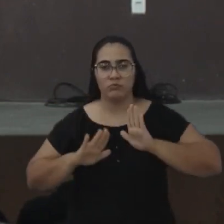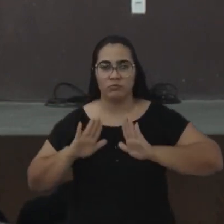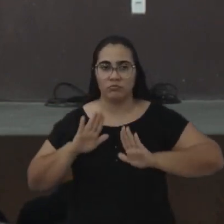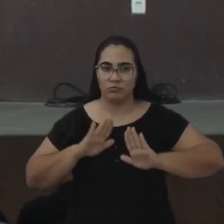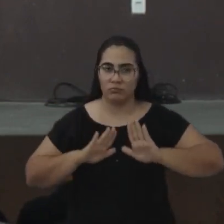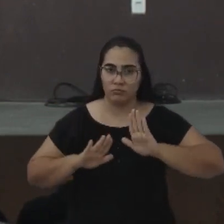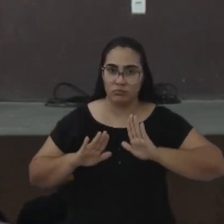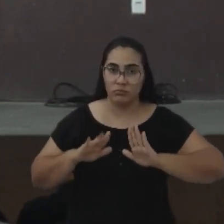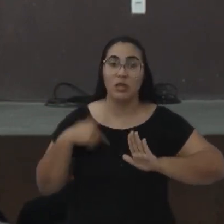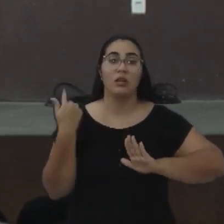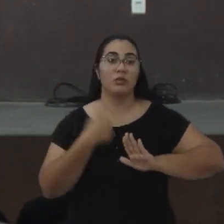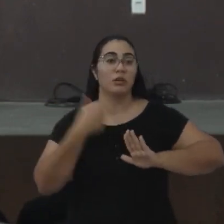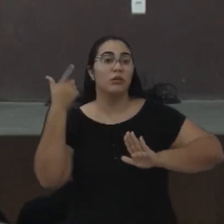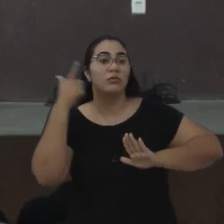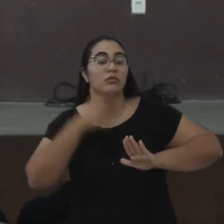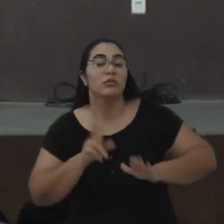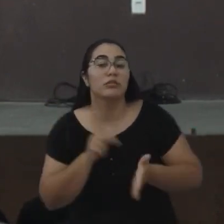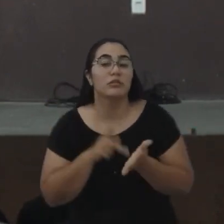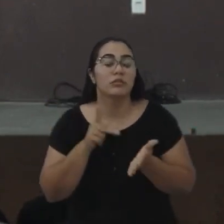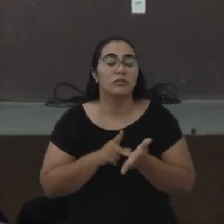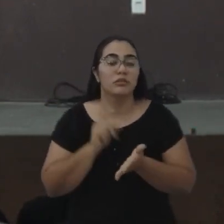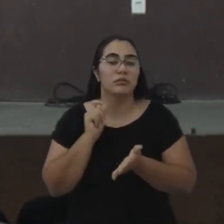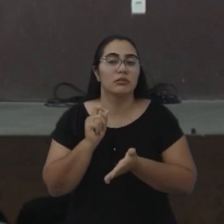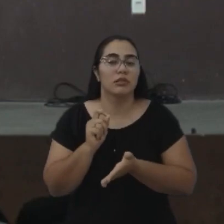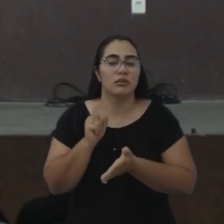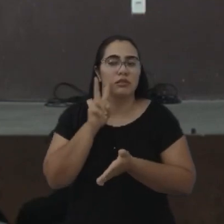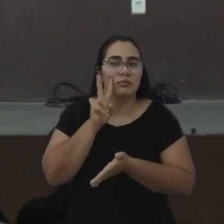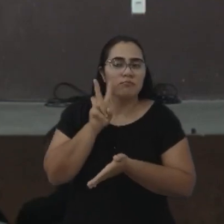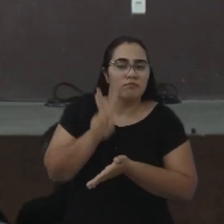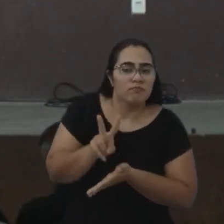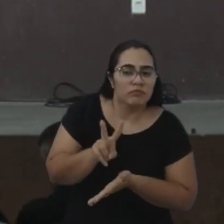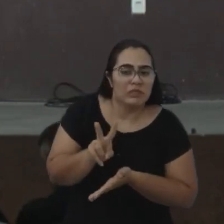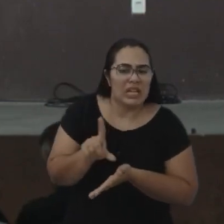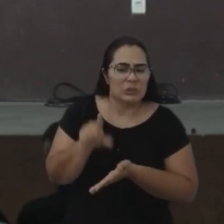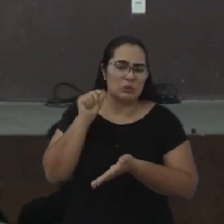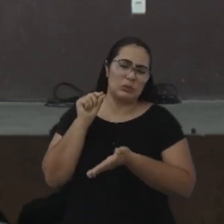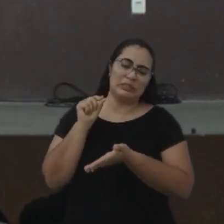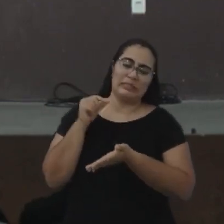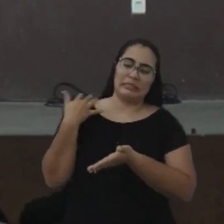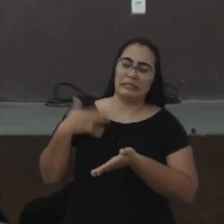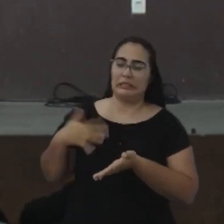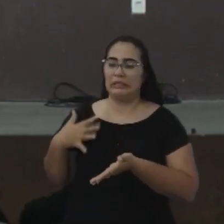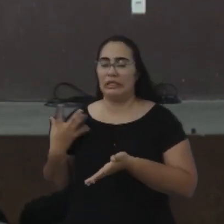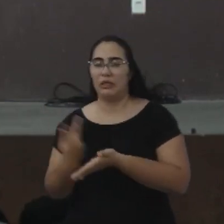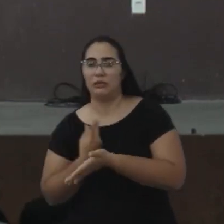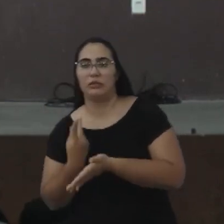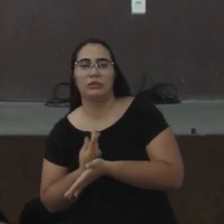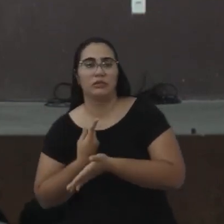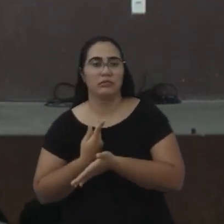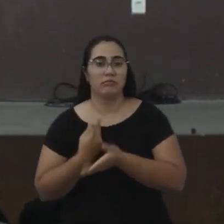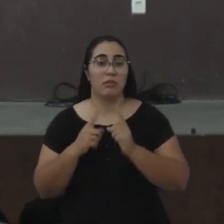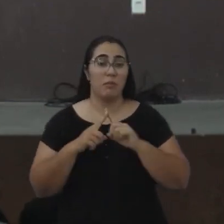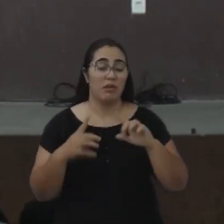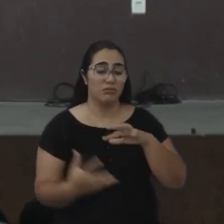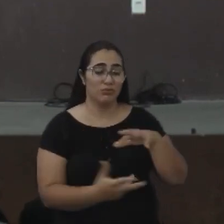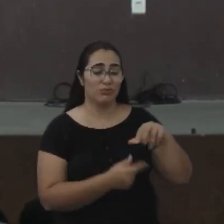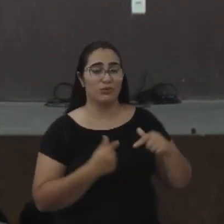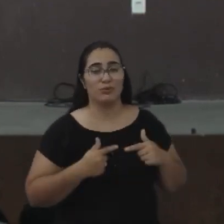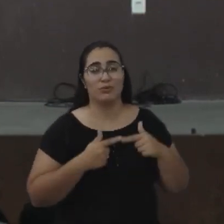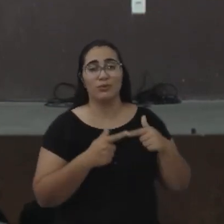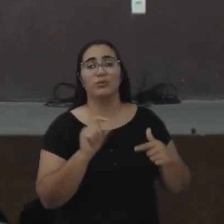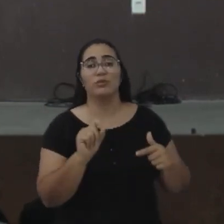Nós conseguimos enxergar de fato que aquelas escolhas não são boas, mas eles continuam escolhendo.